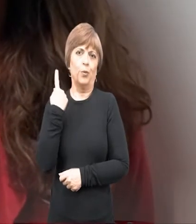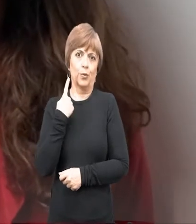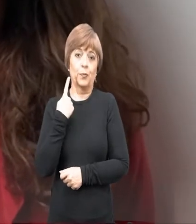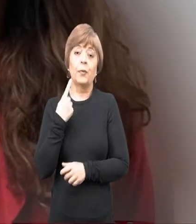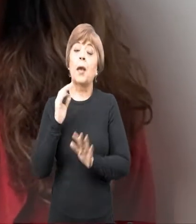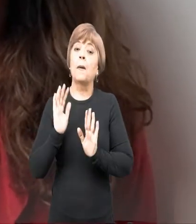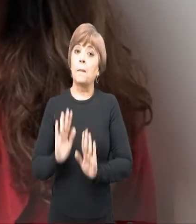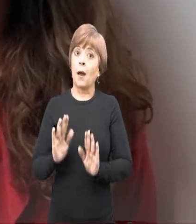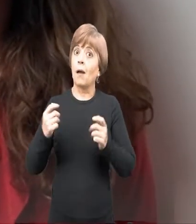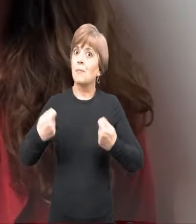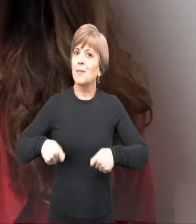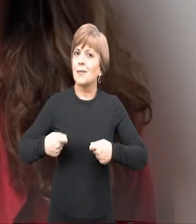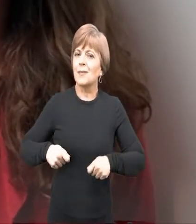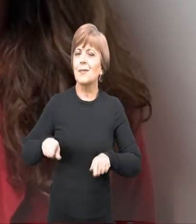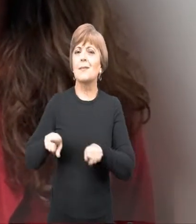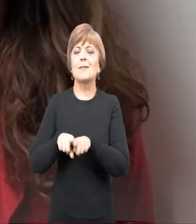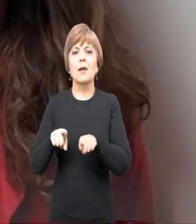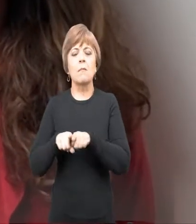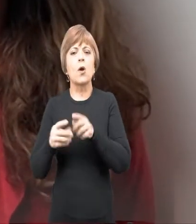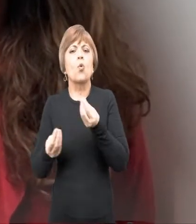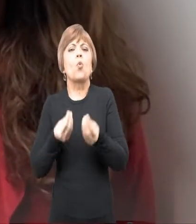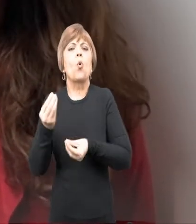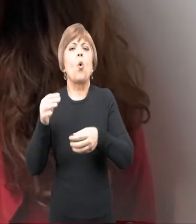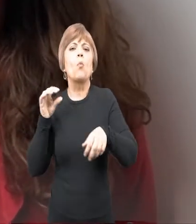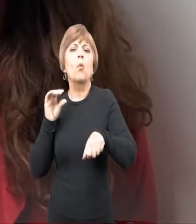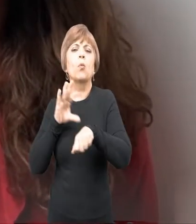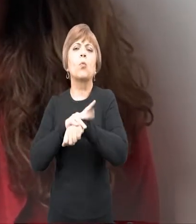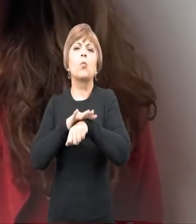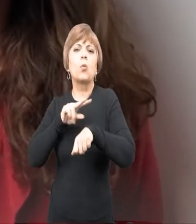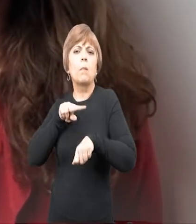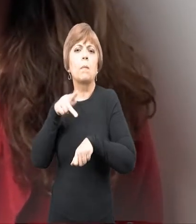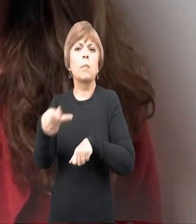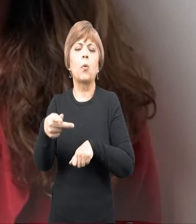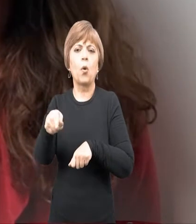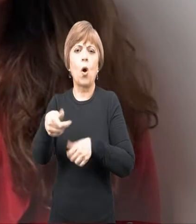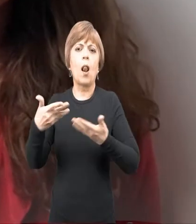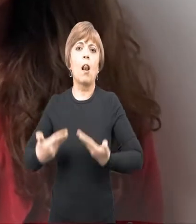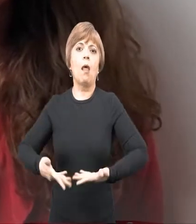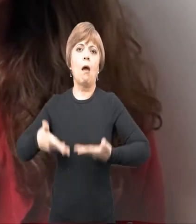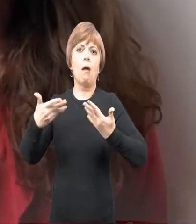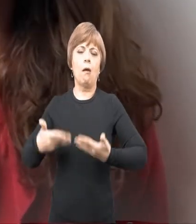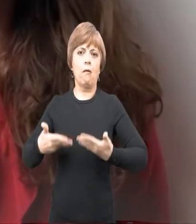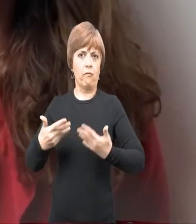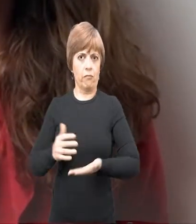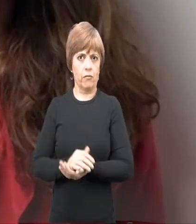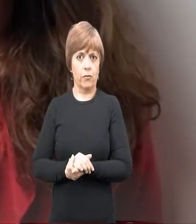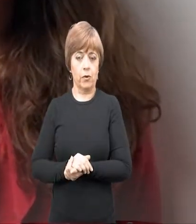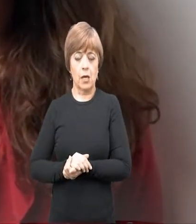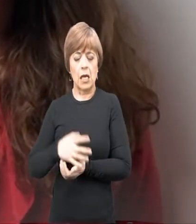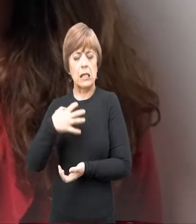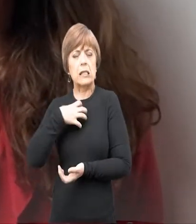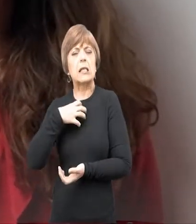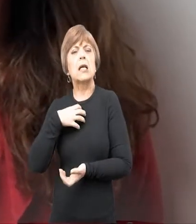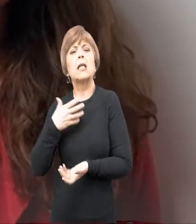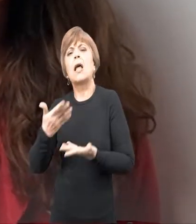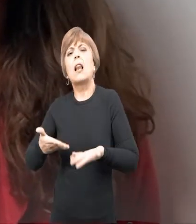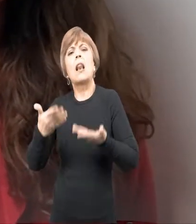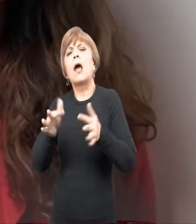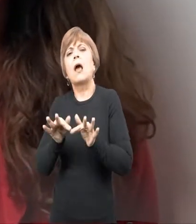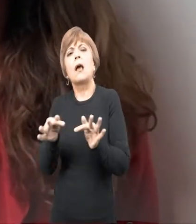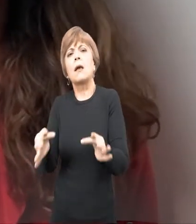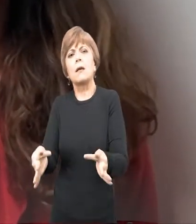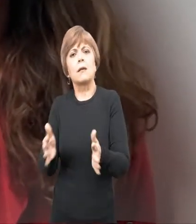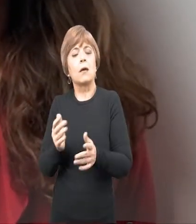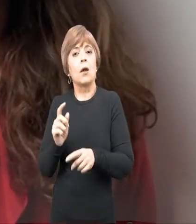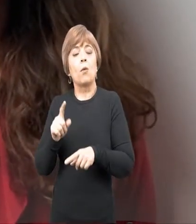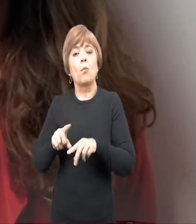precisamos também acompanhar a evolução dos pacientes clínicos, os doentes leves, com sintomas leves, que devem